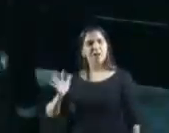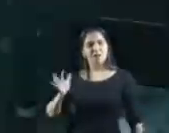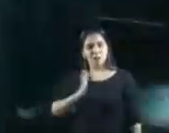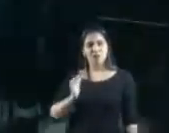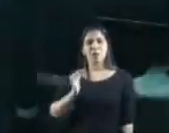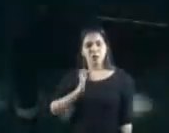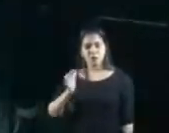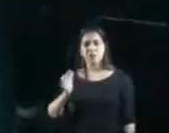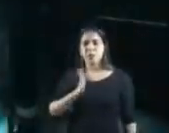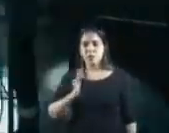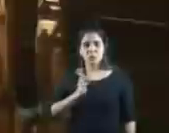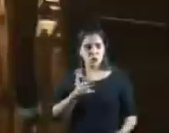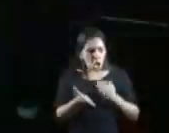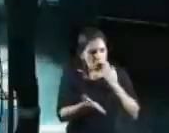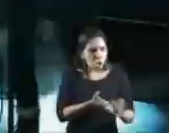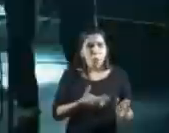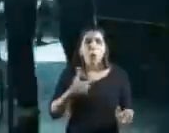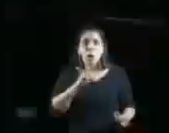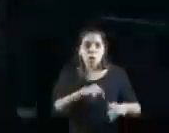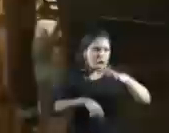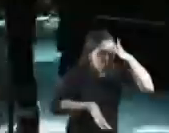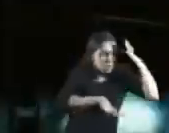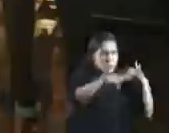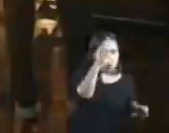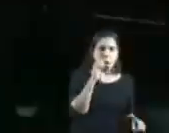sobre o suor de quem trabalha.